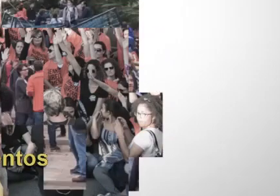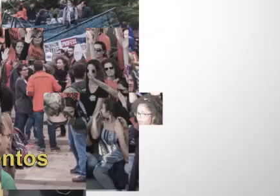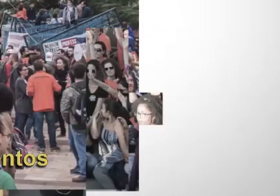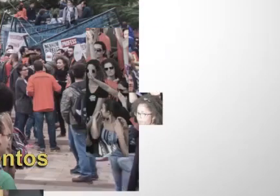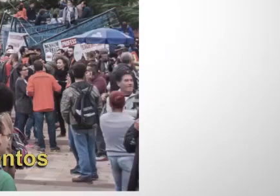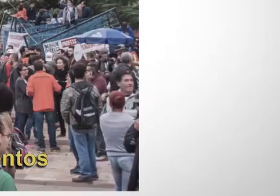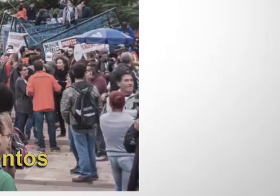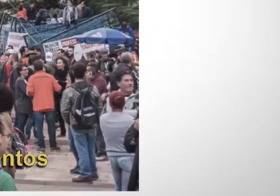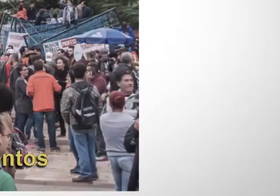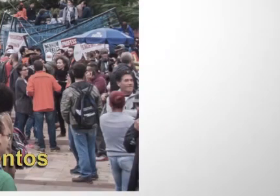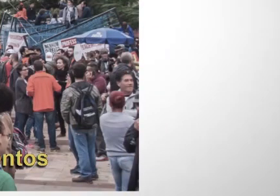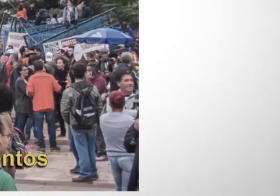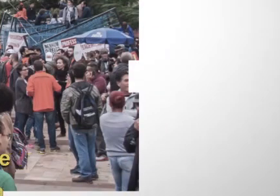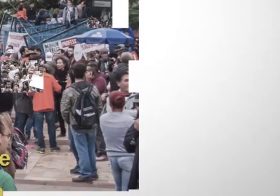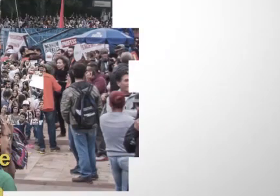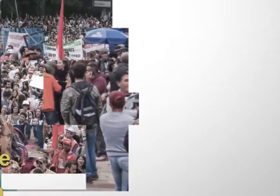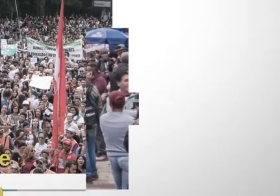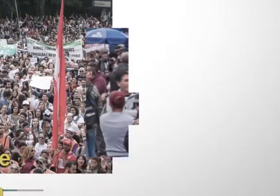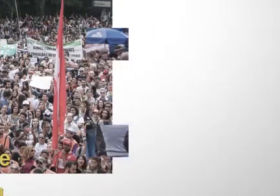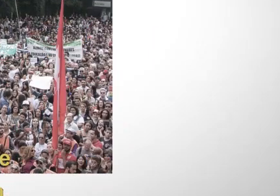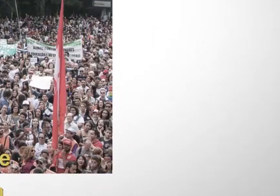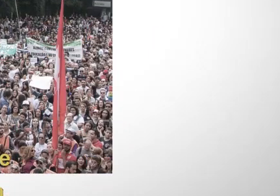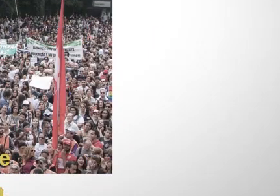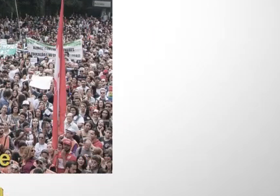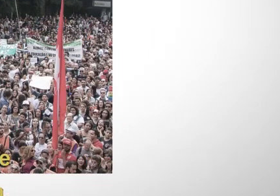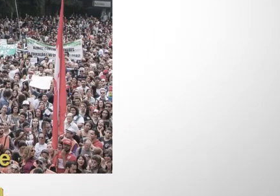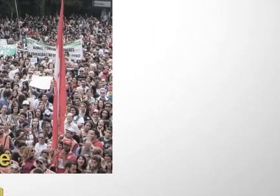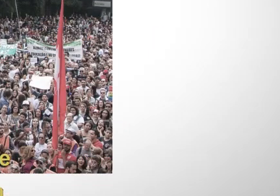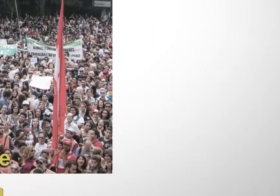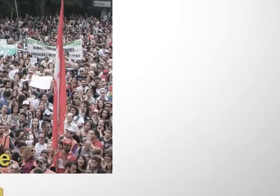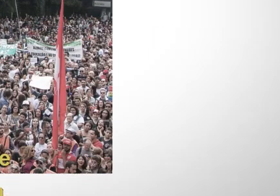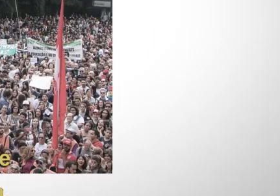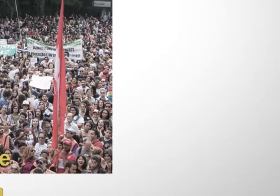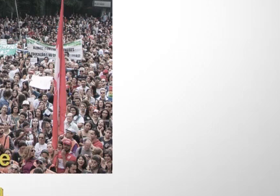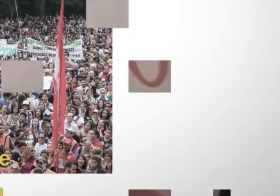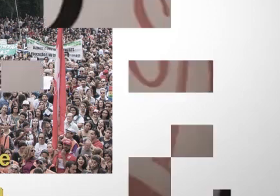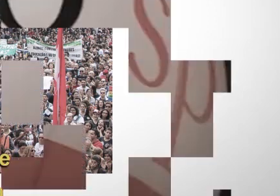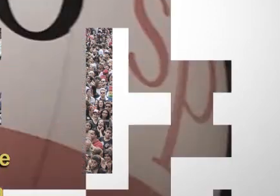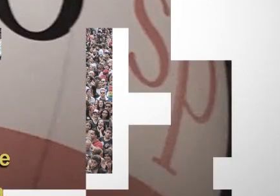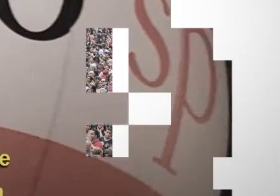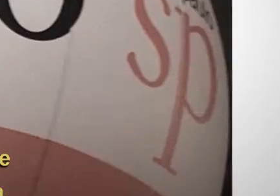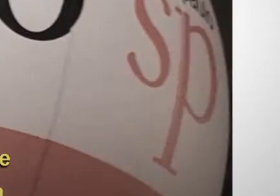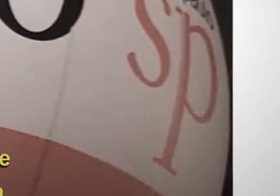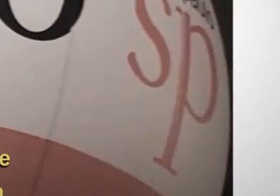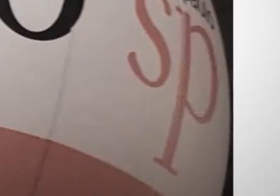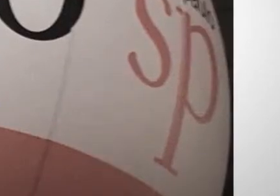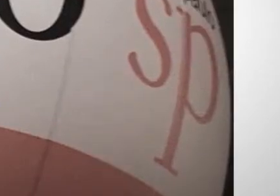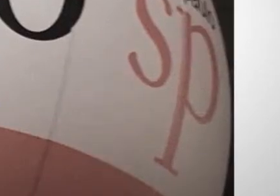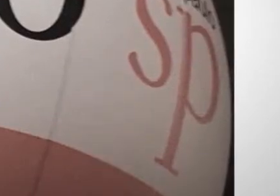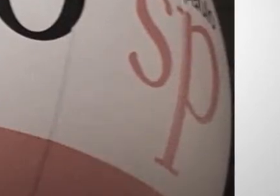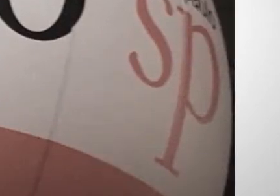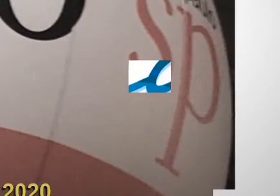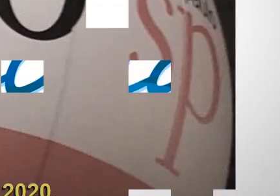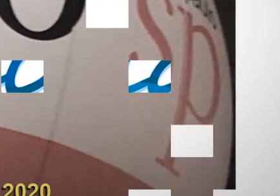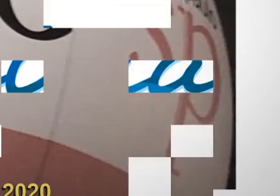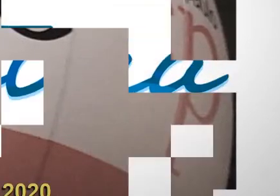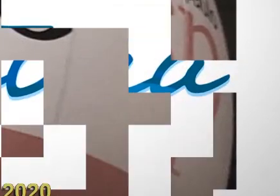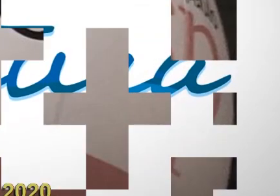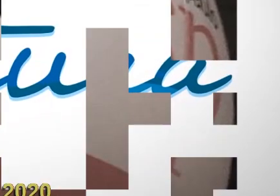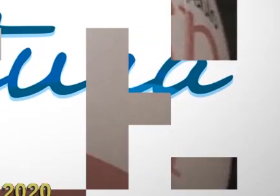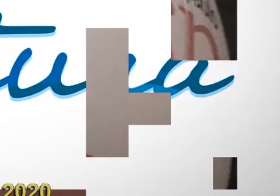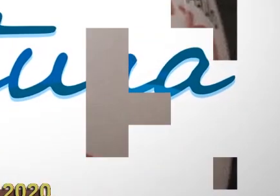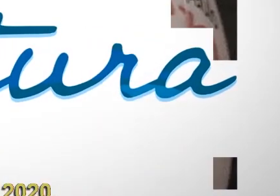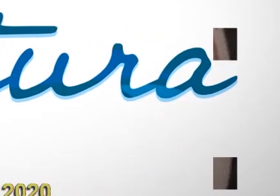parceria com os movimentos que lutam para promover uma sociedade igualitária e democrática. Simpro São